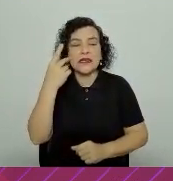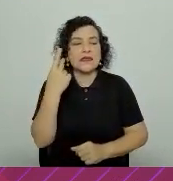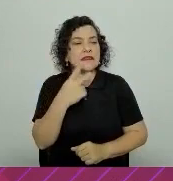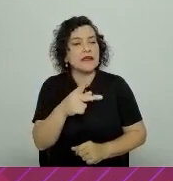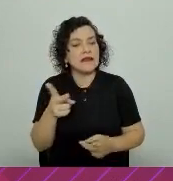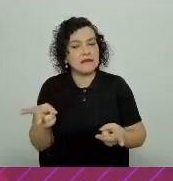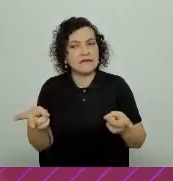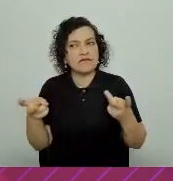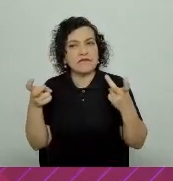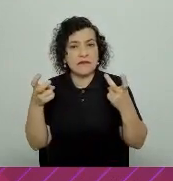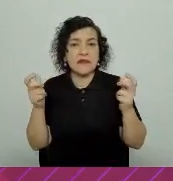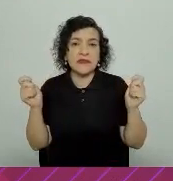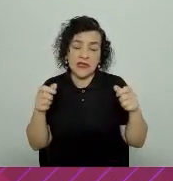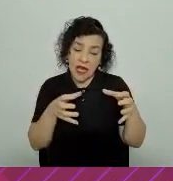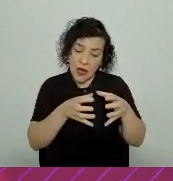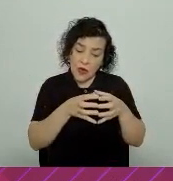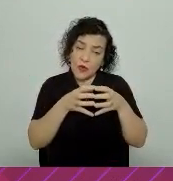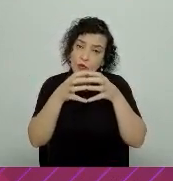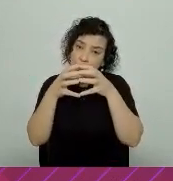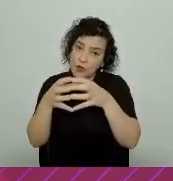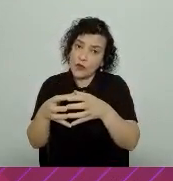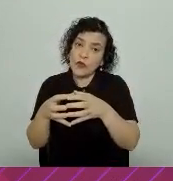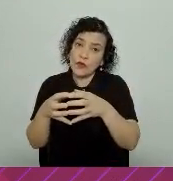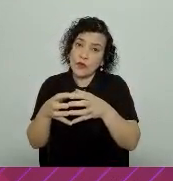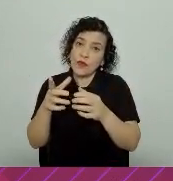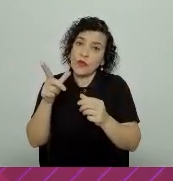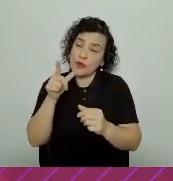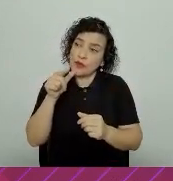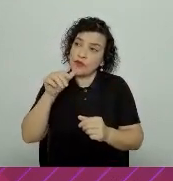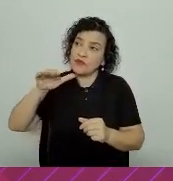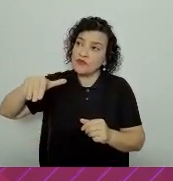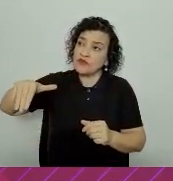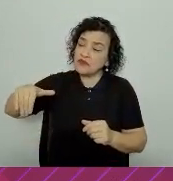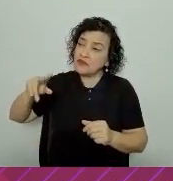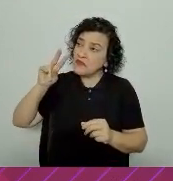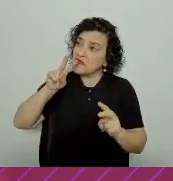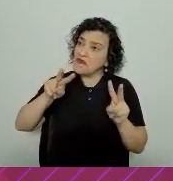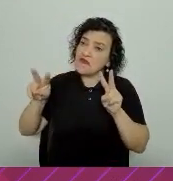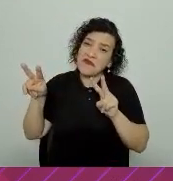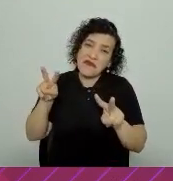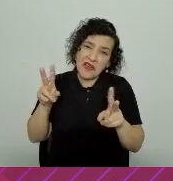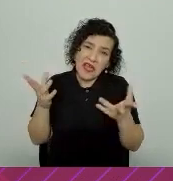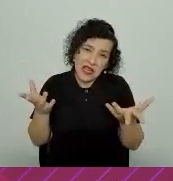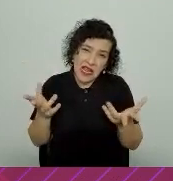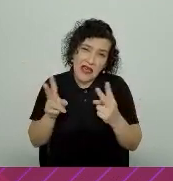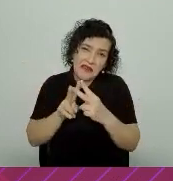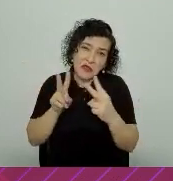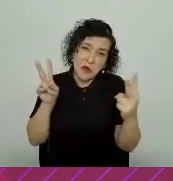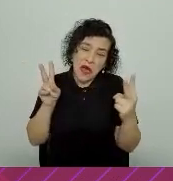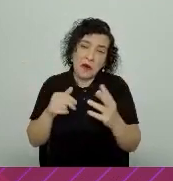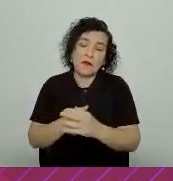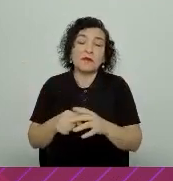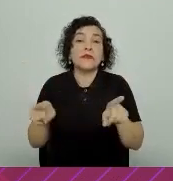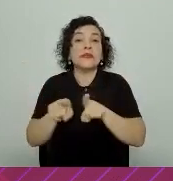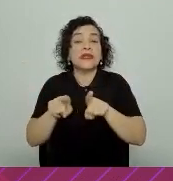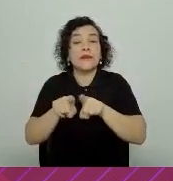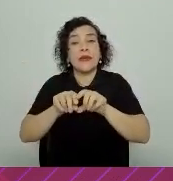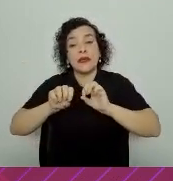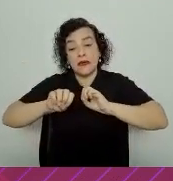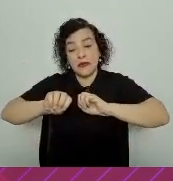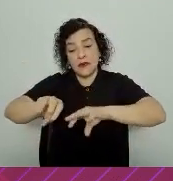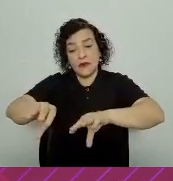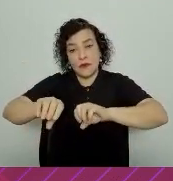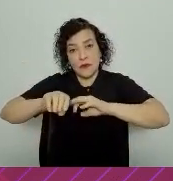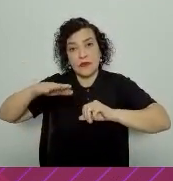conseguimos levar um grupo de crianças conhecer o mar né então no ensino infantil A gente pode